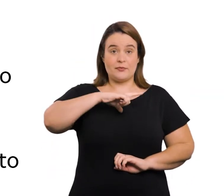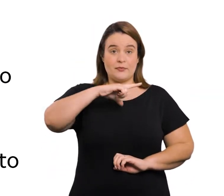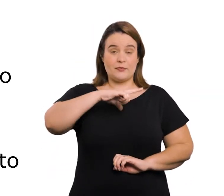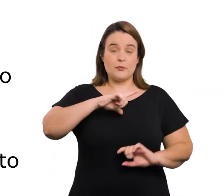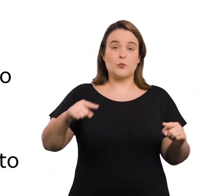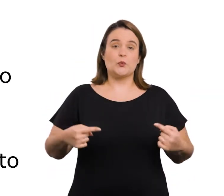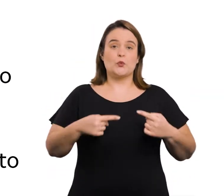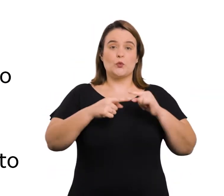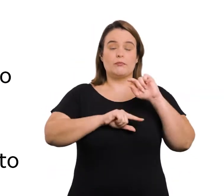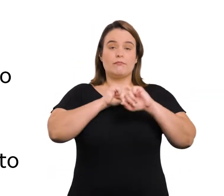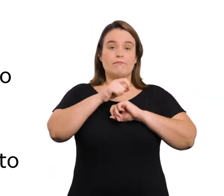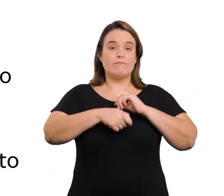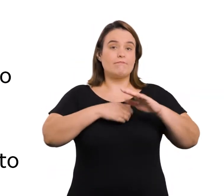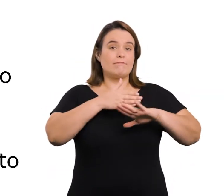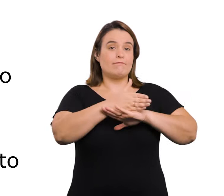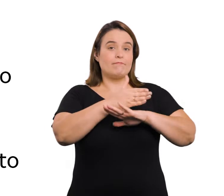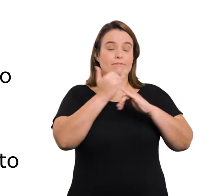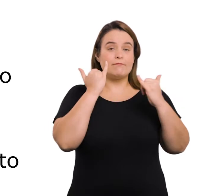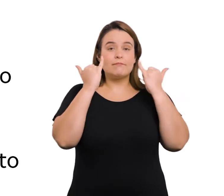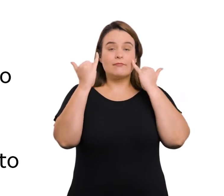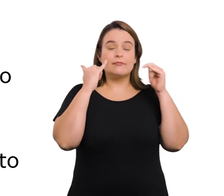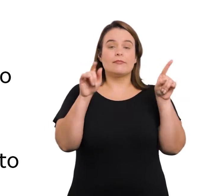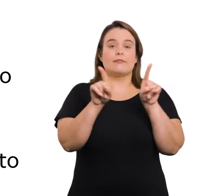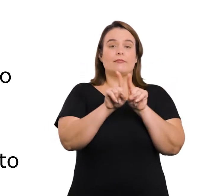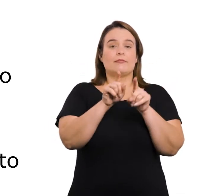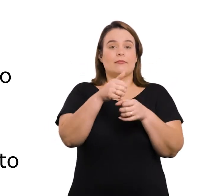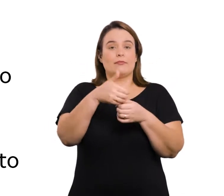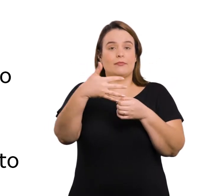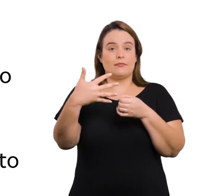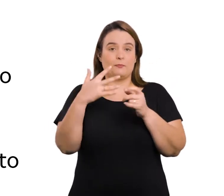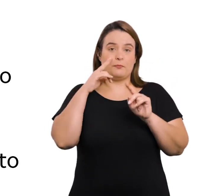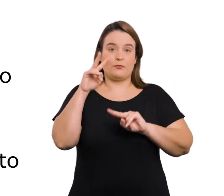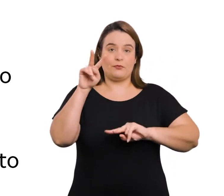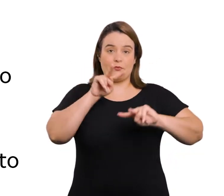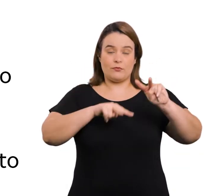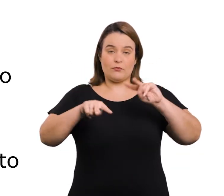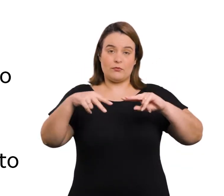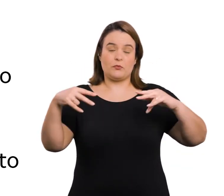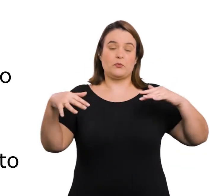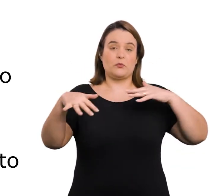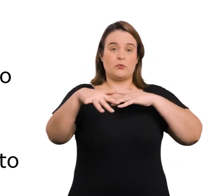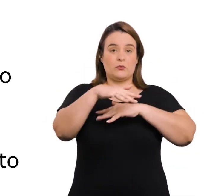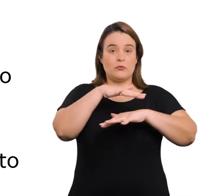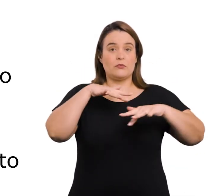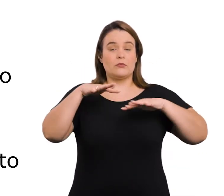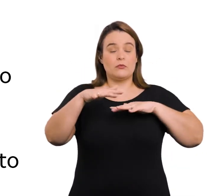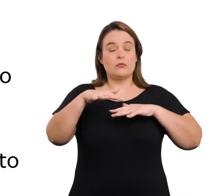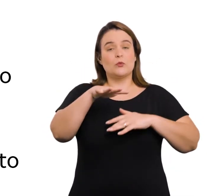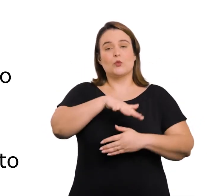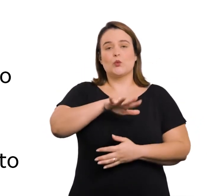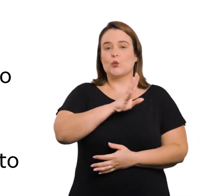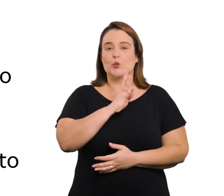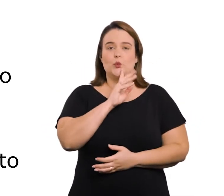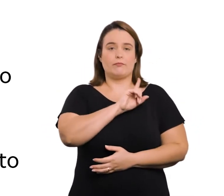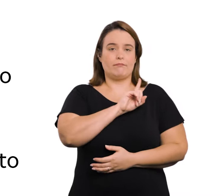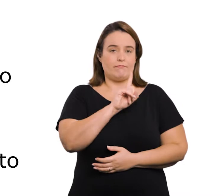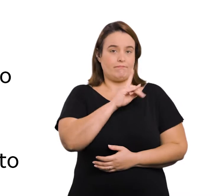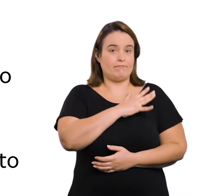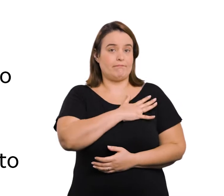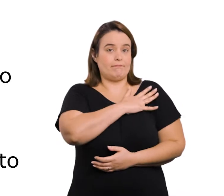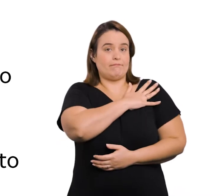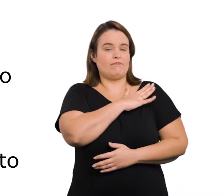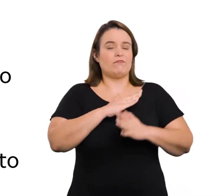dificuldades encontradas estão relacionadas ao acesso à informação e conteúdos visuais, mobilidade em espaços